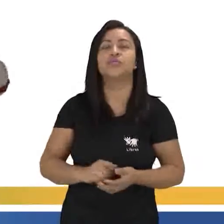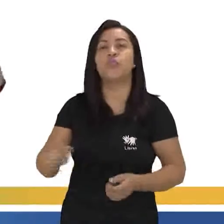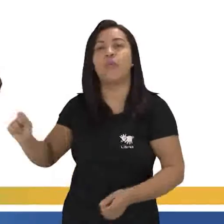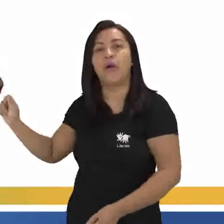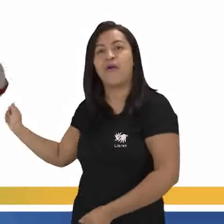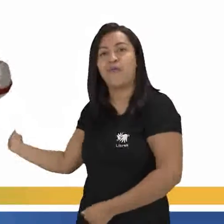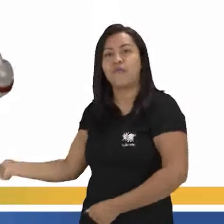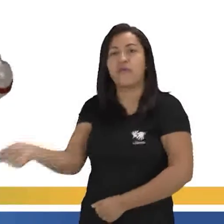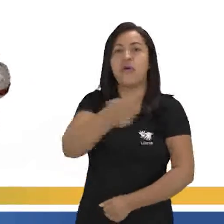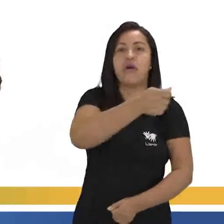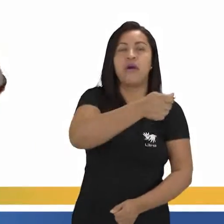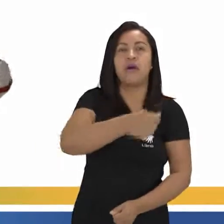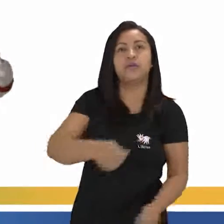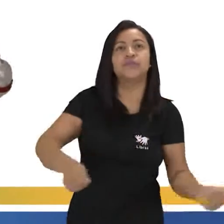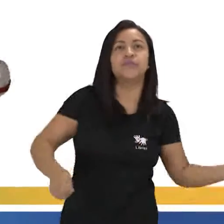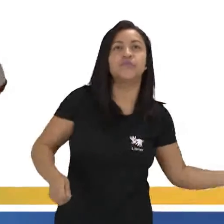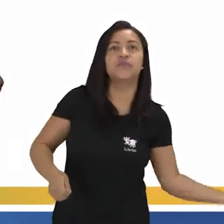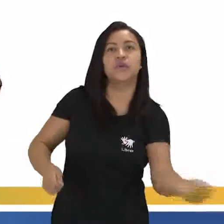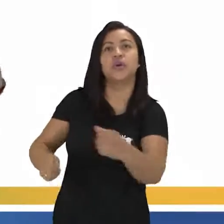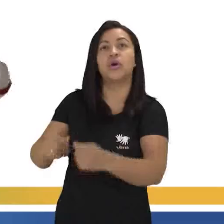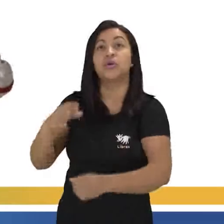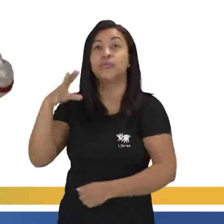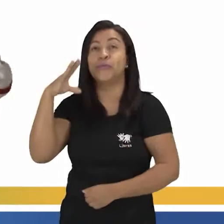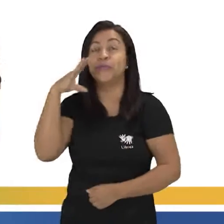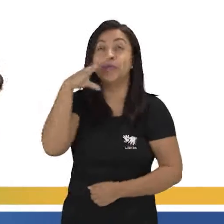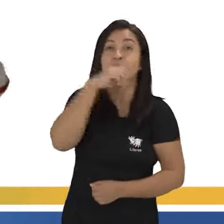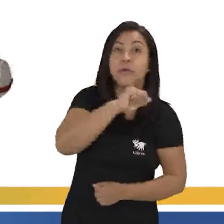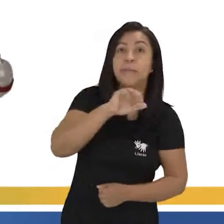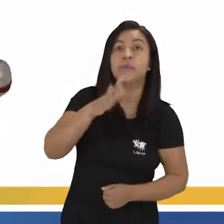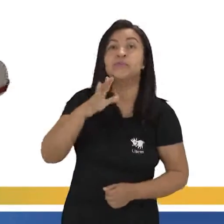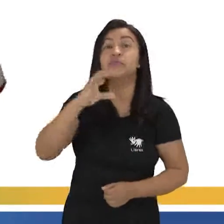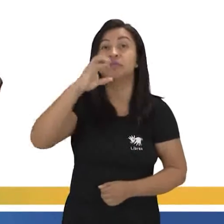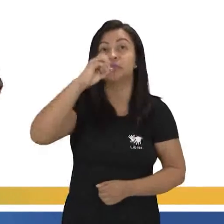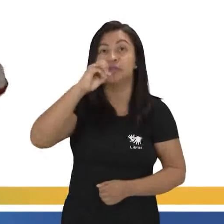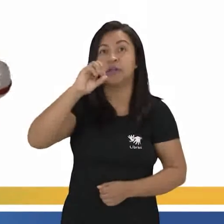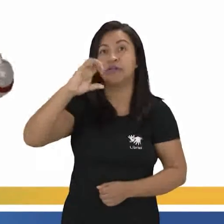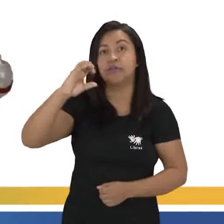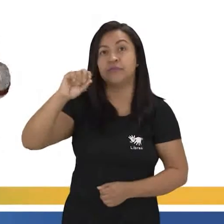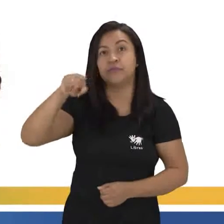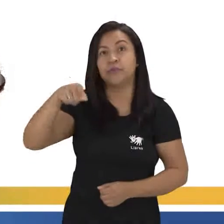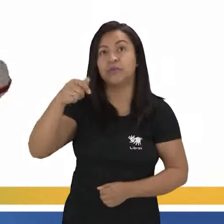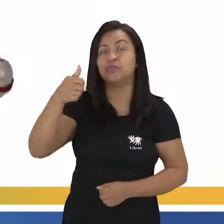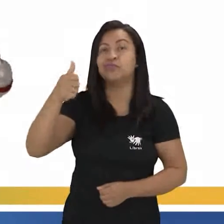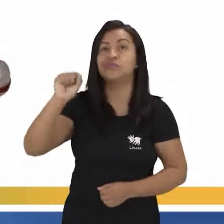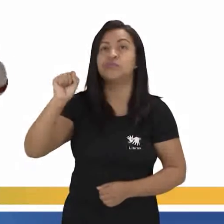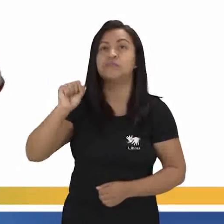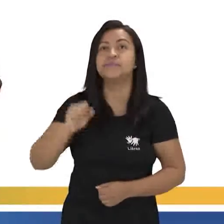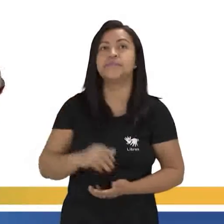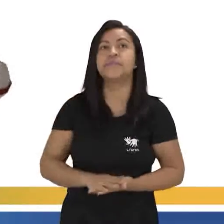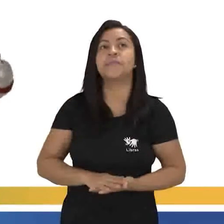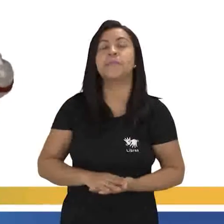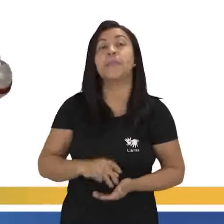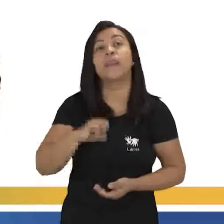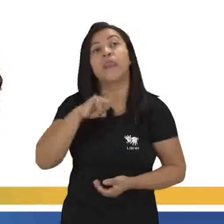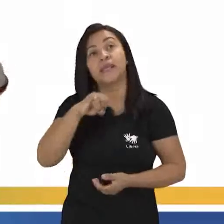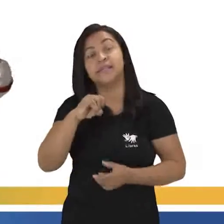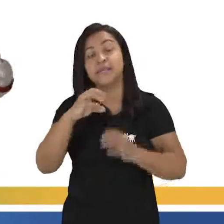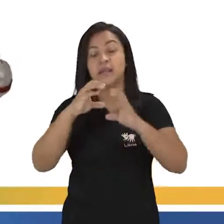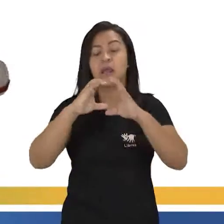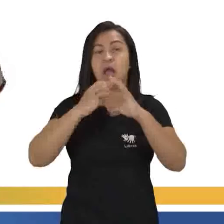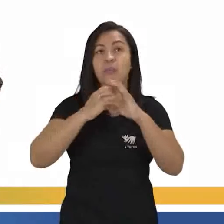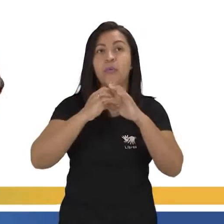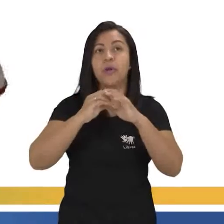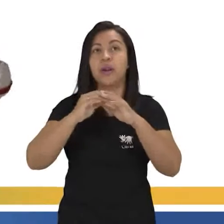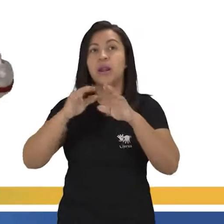de 0,01 segundo. 0,01 segundo. Sabendo que a bolinha move-se